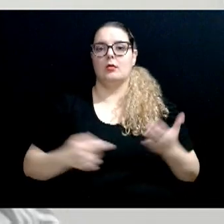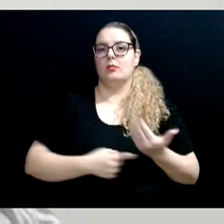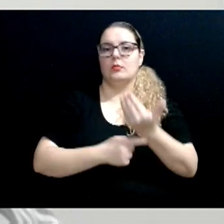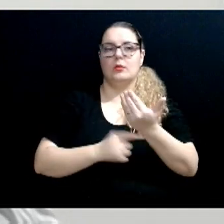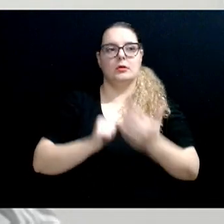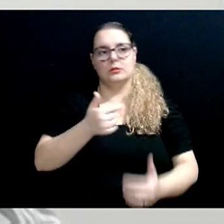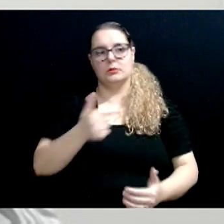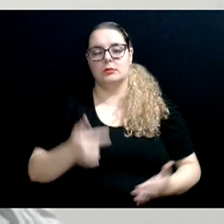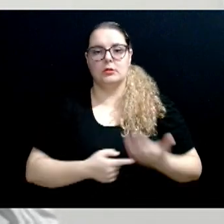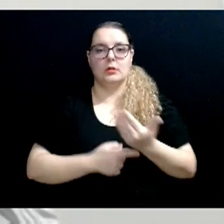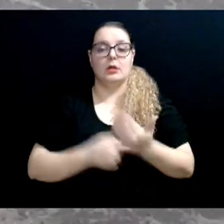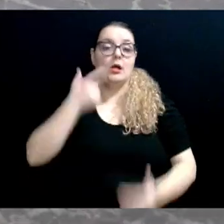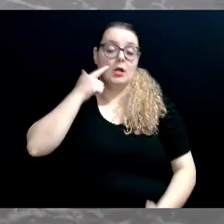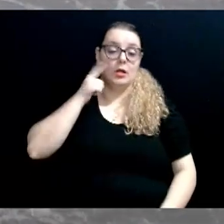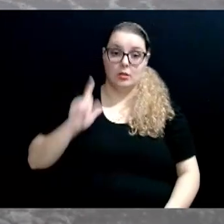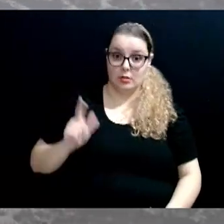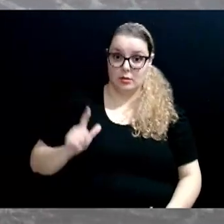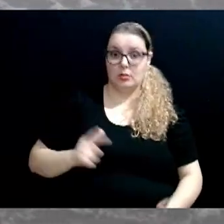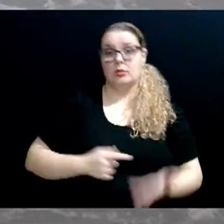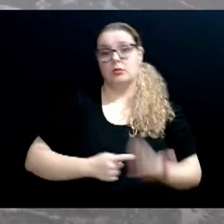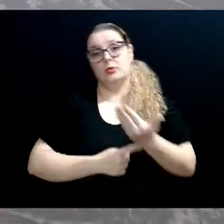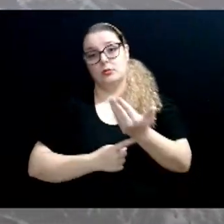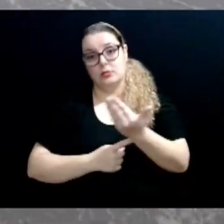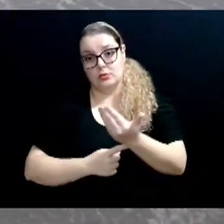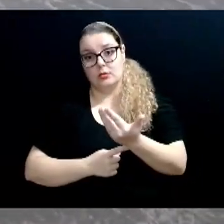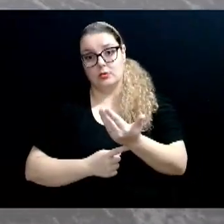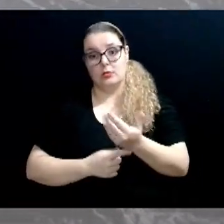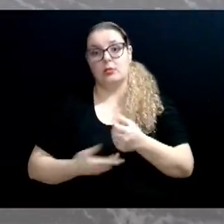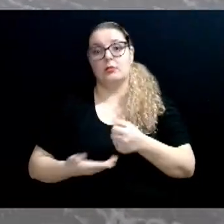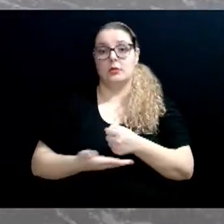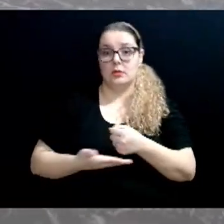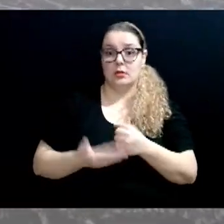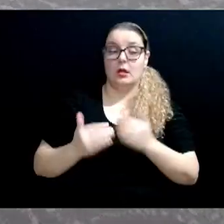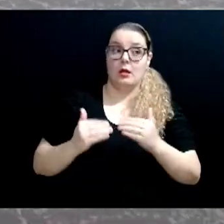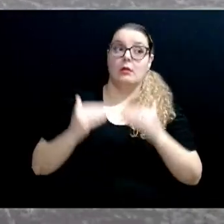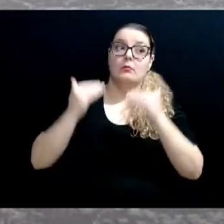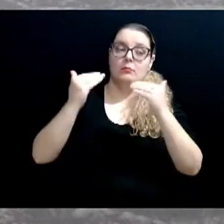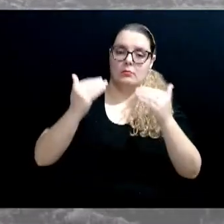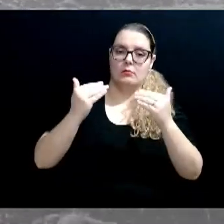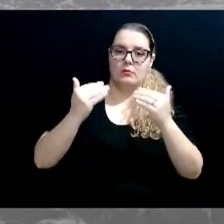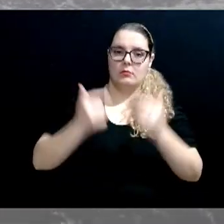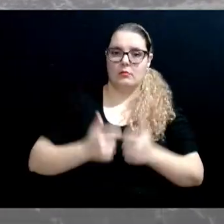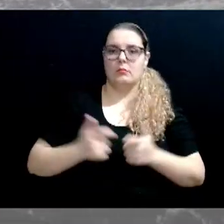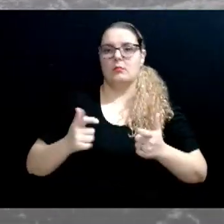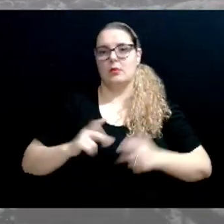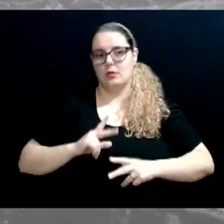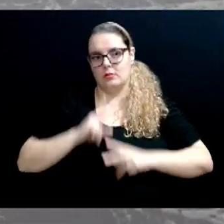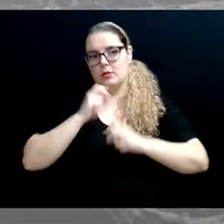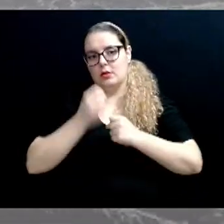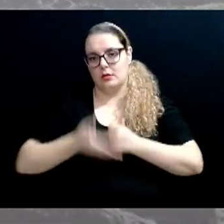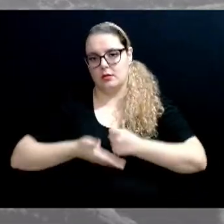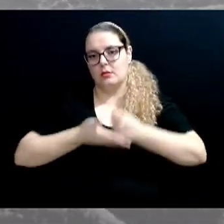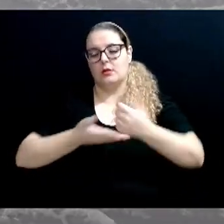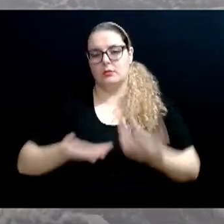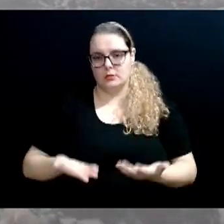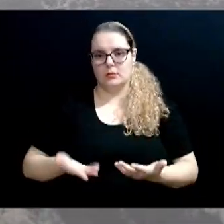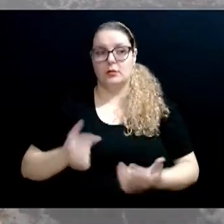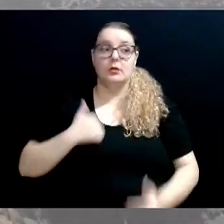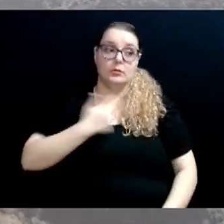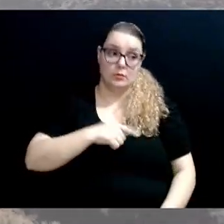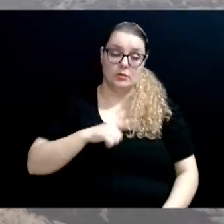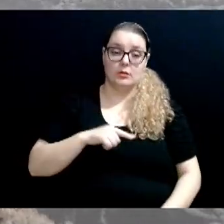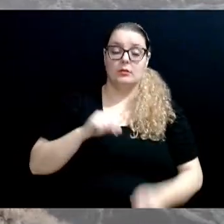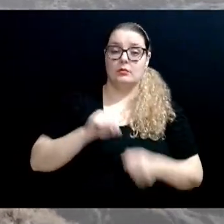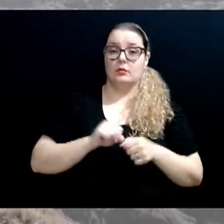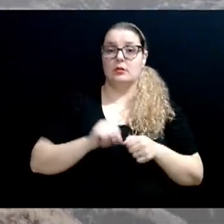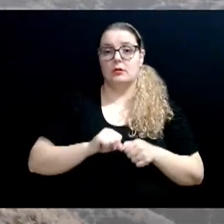tendo tecnologia, isso vai ser um pilar a mais para dar um grande suporte nisso. Então, a gente tem feito muito isso nos últimos anos,